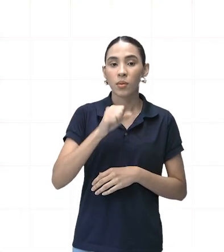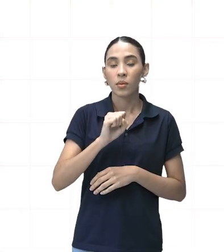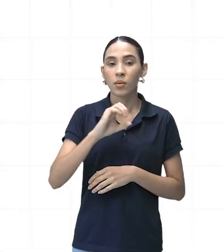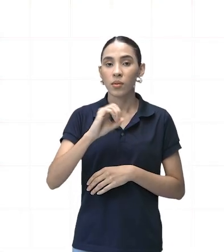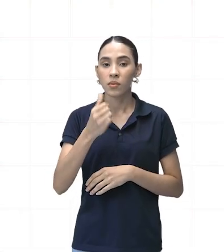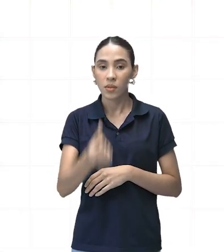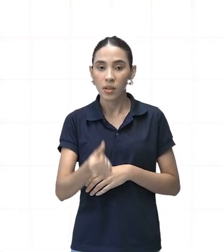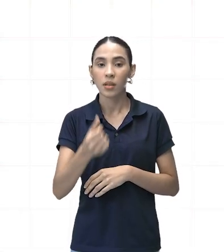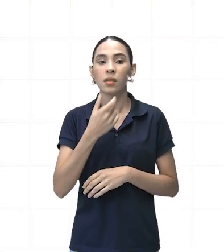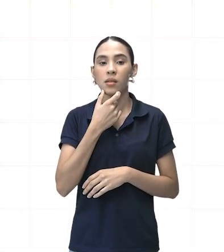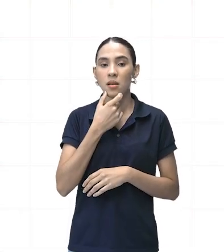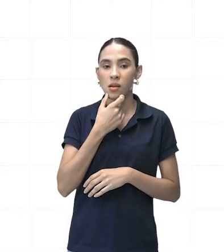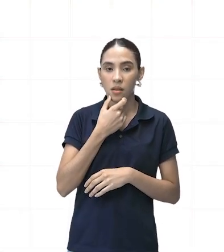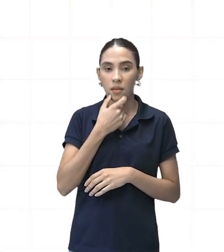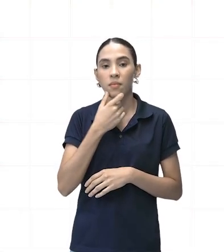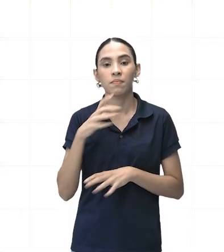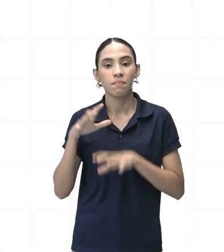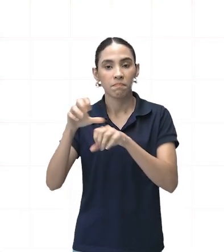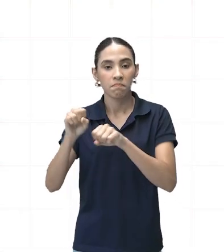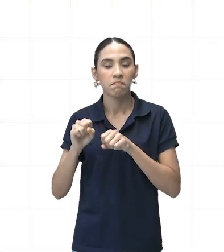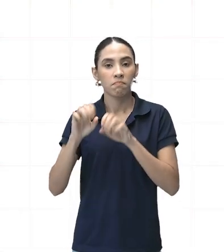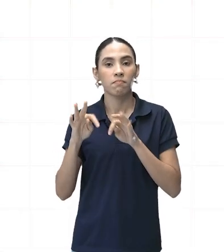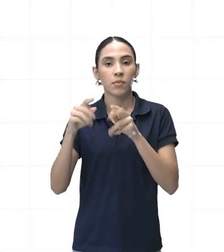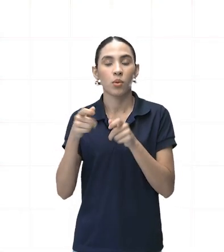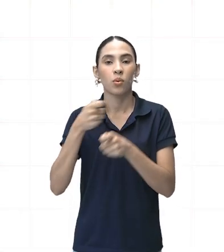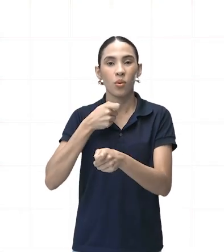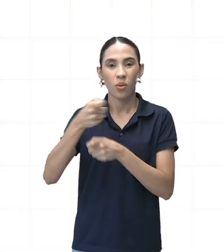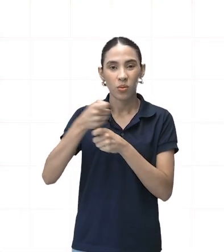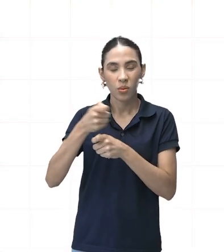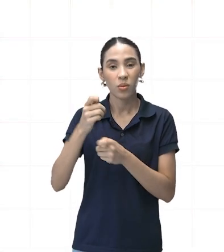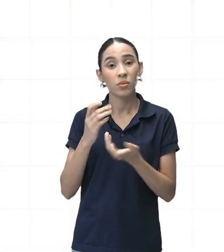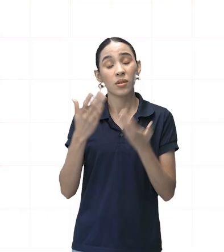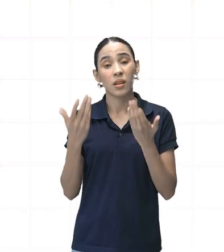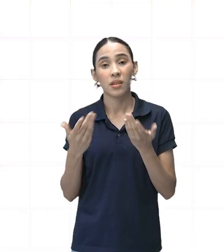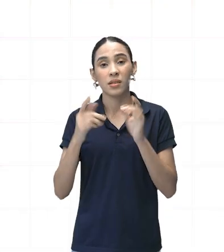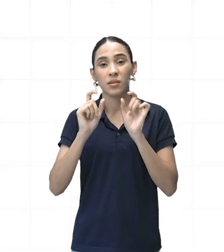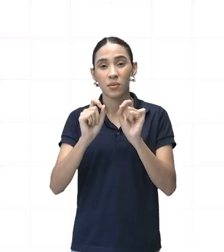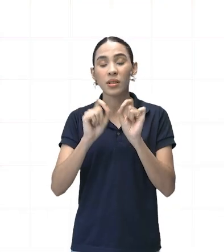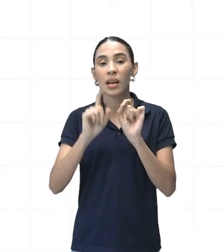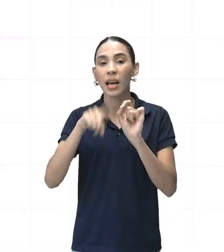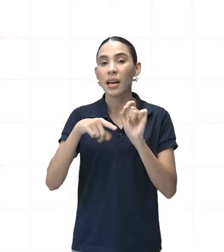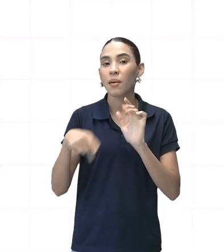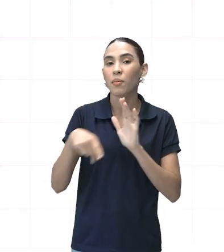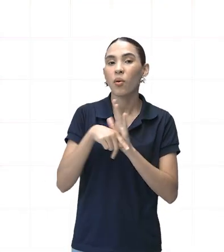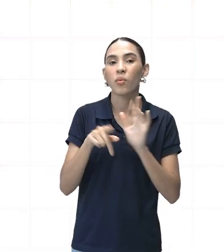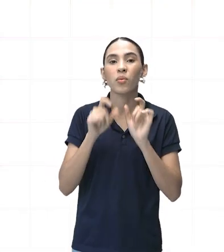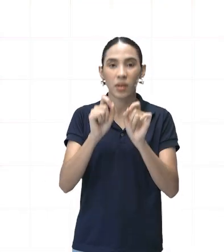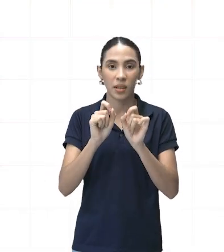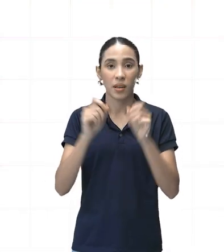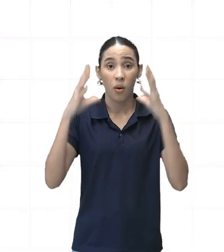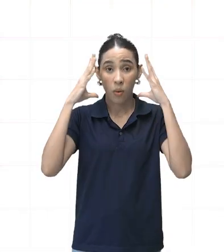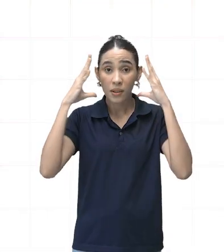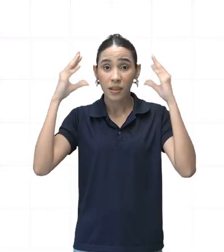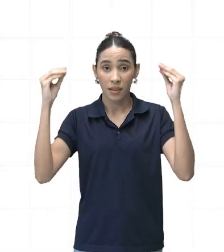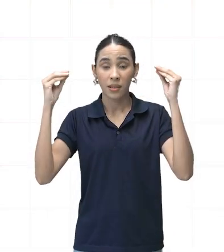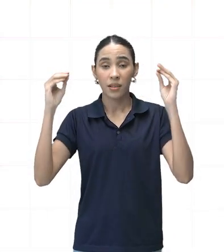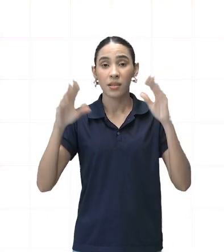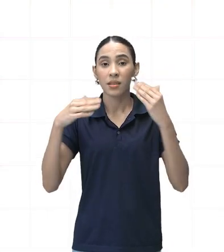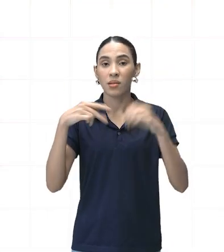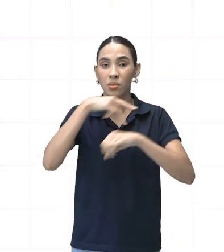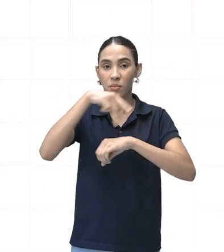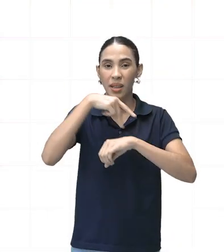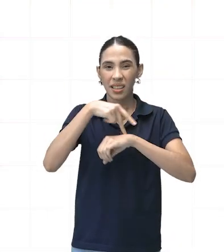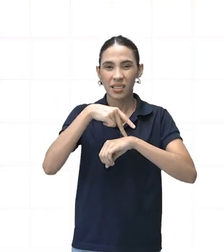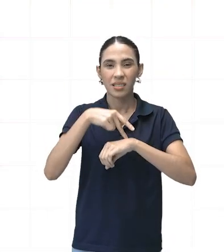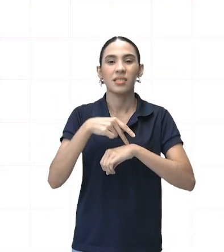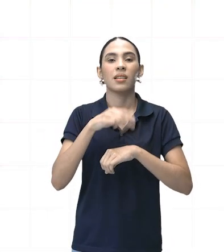1806, o Reino Unido acabou assumindo controle aí, que até então era da Holanda, né, aí dos